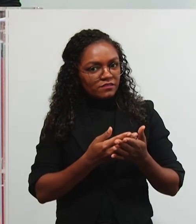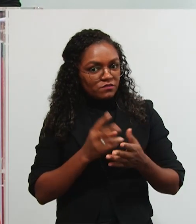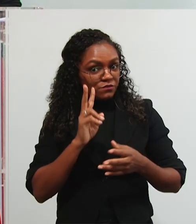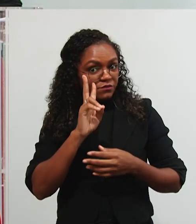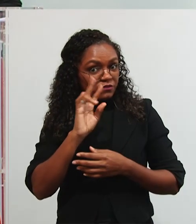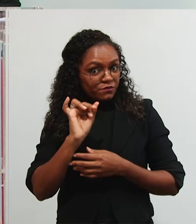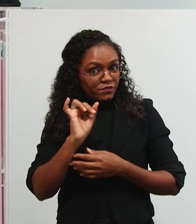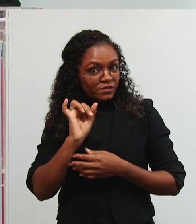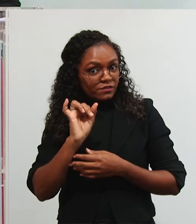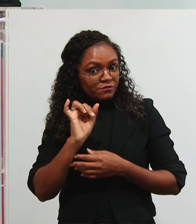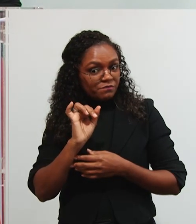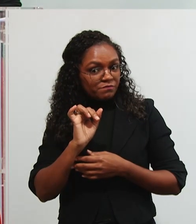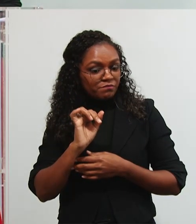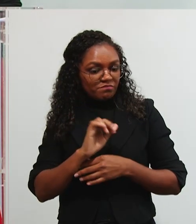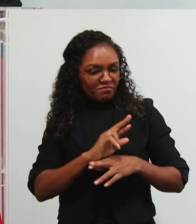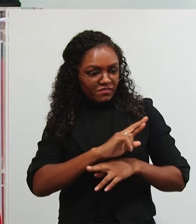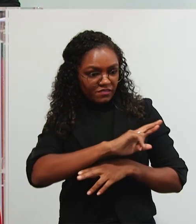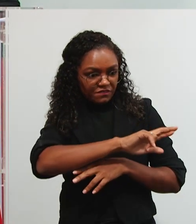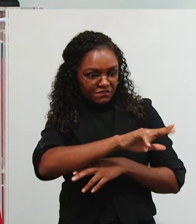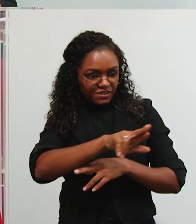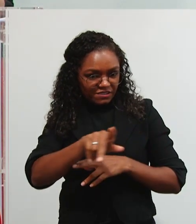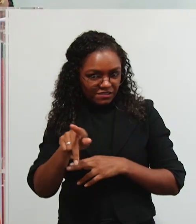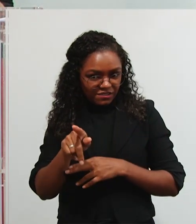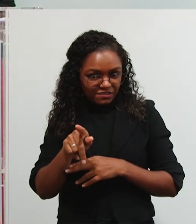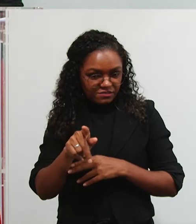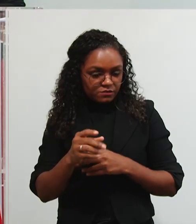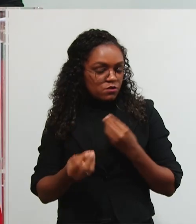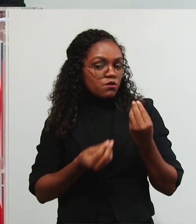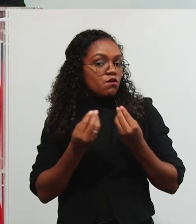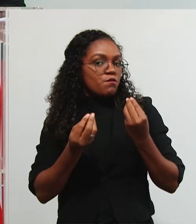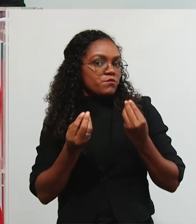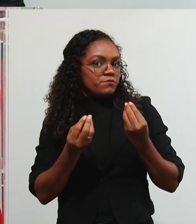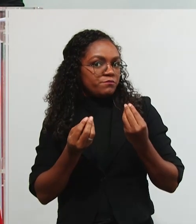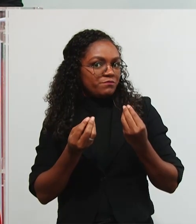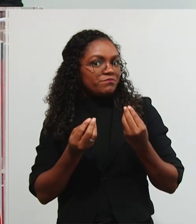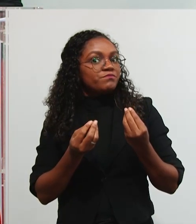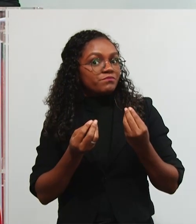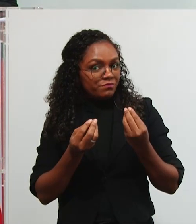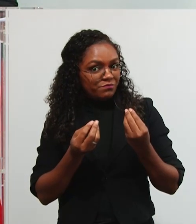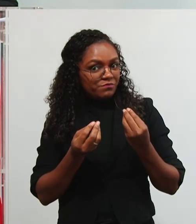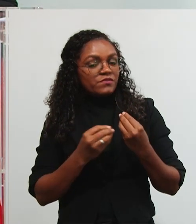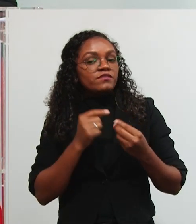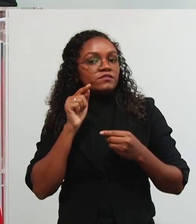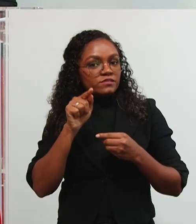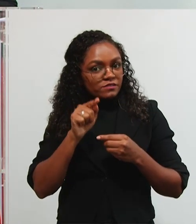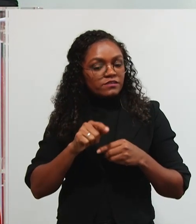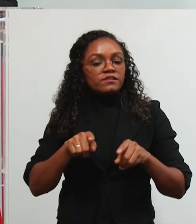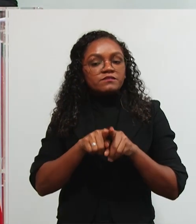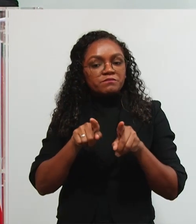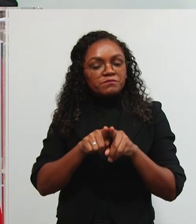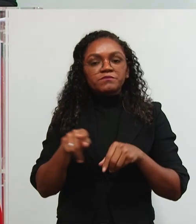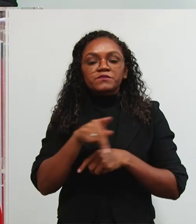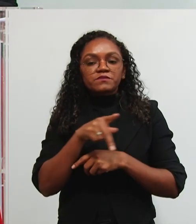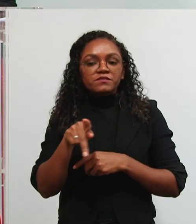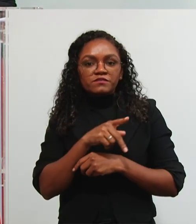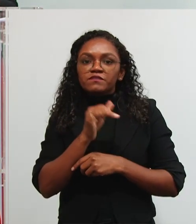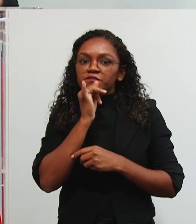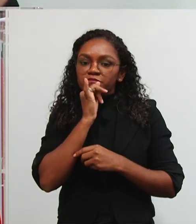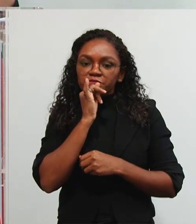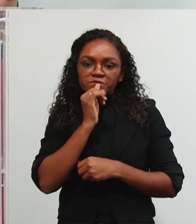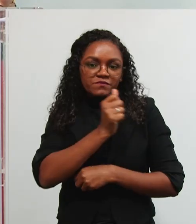que é sobre a questão das adaptações pedagógicas, e ele diz: a diferenciação pedagógica